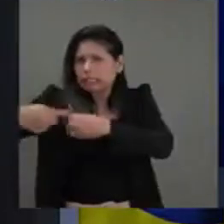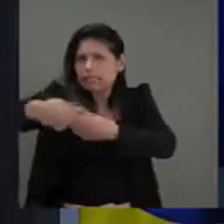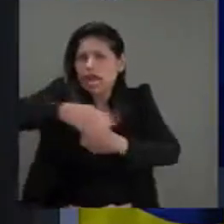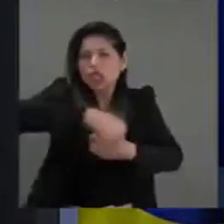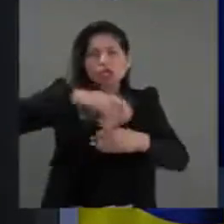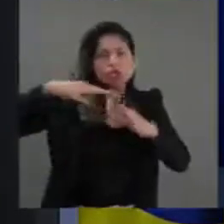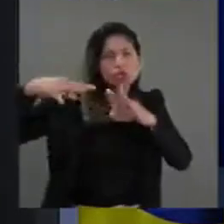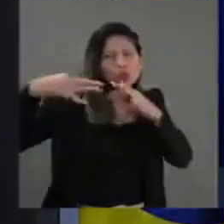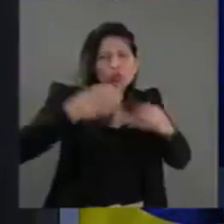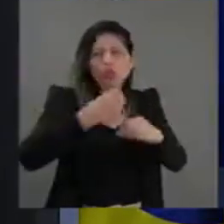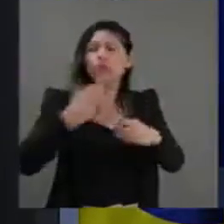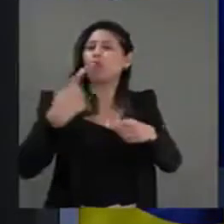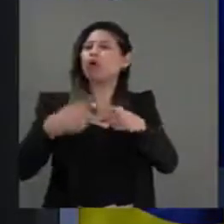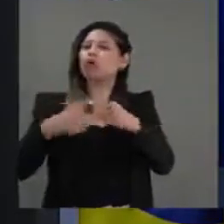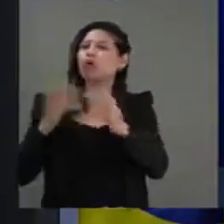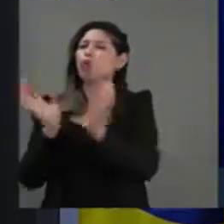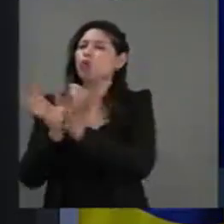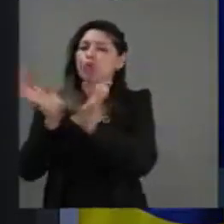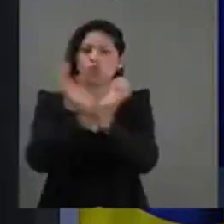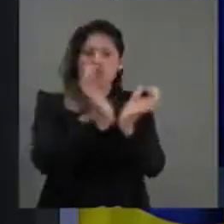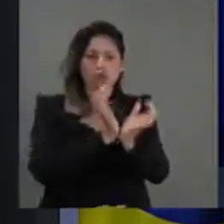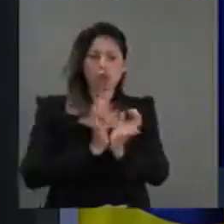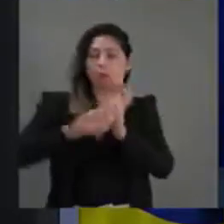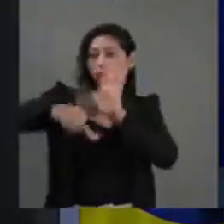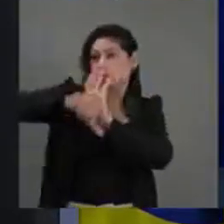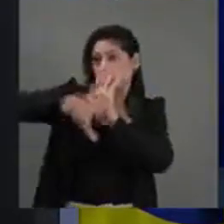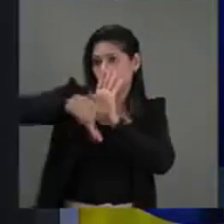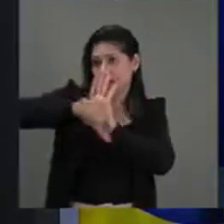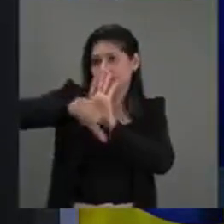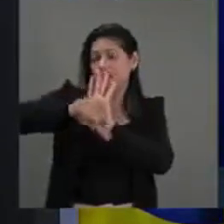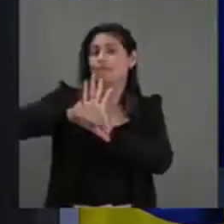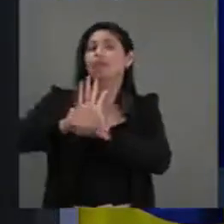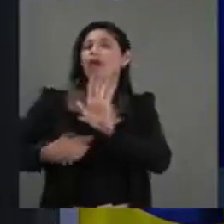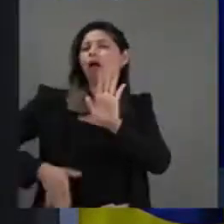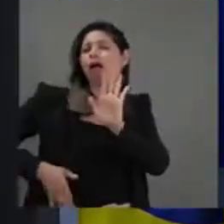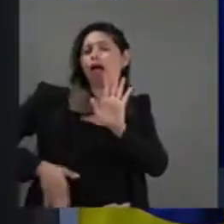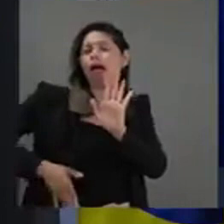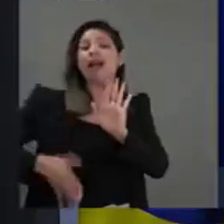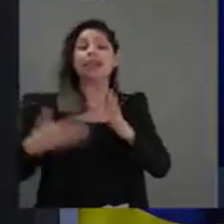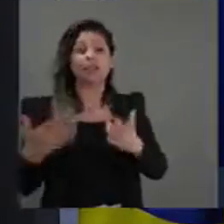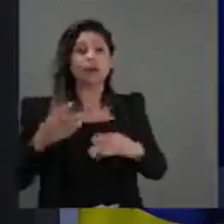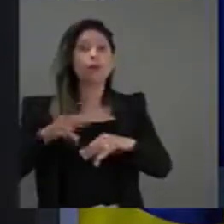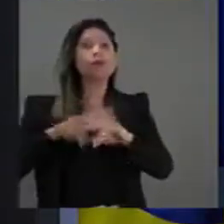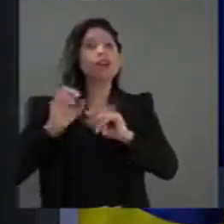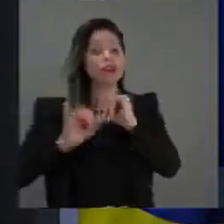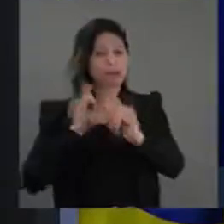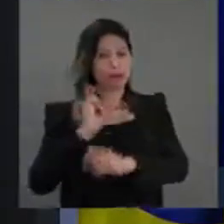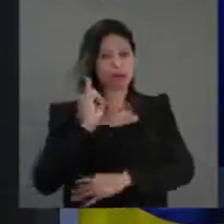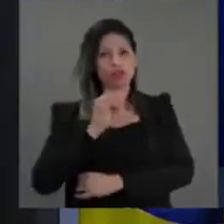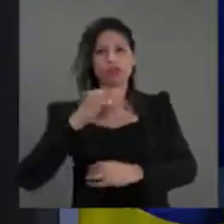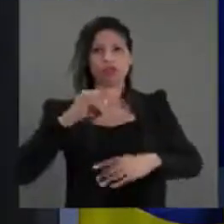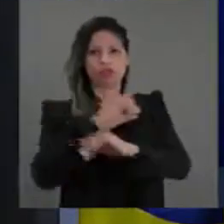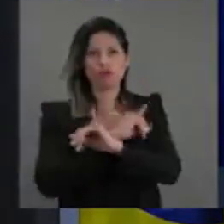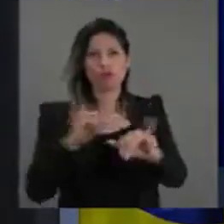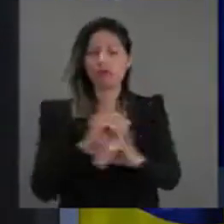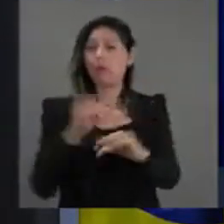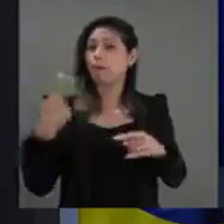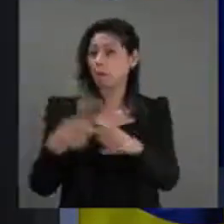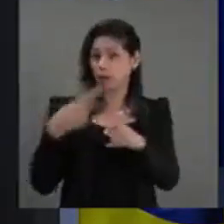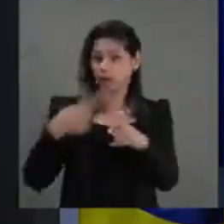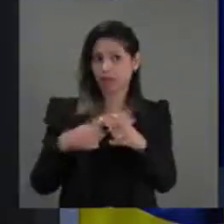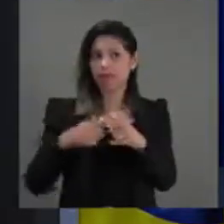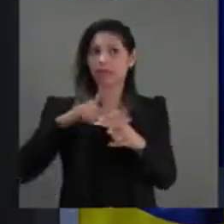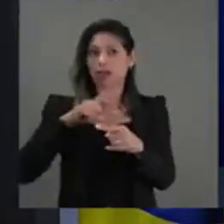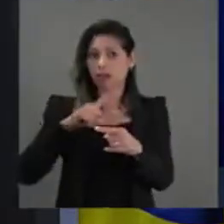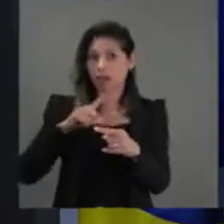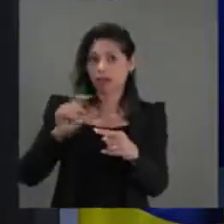crime organizado. É sempre bom também lembrar que uma das primeiras medidas do atual governo, senhor presidente, com a